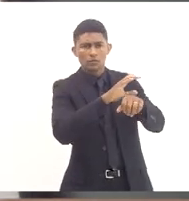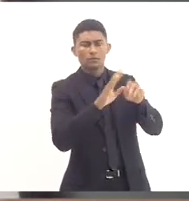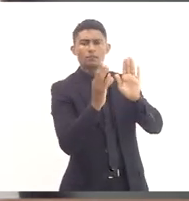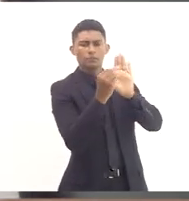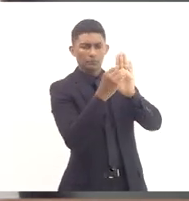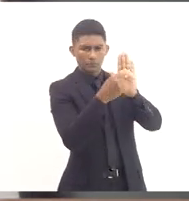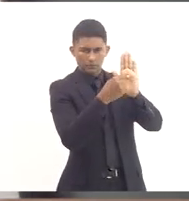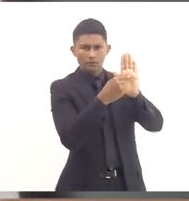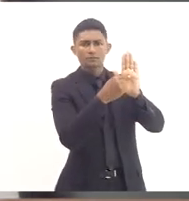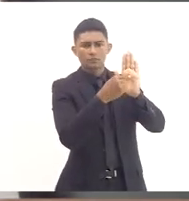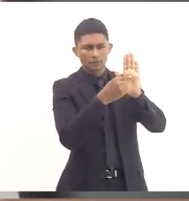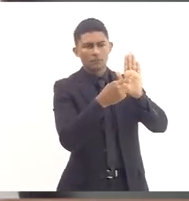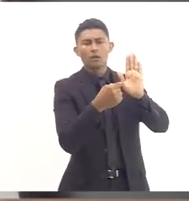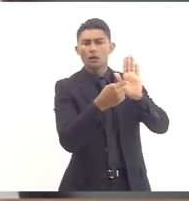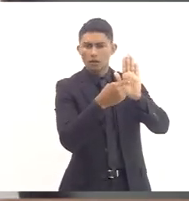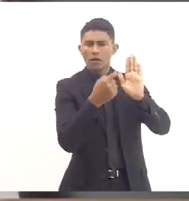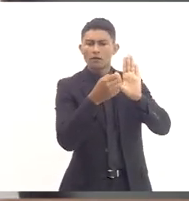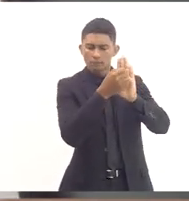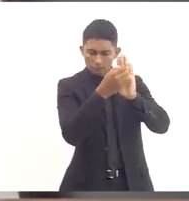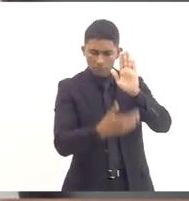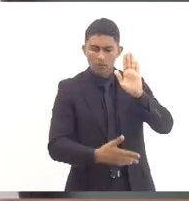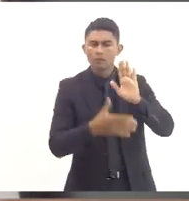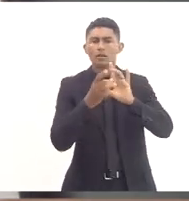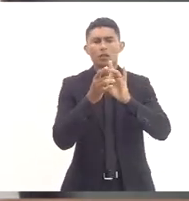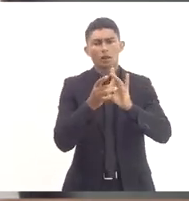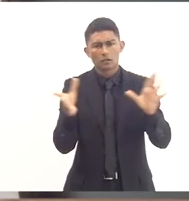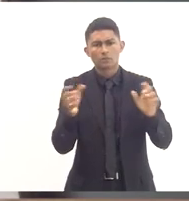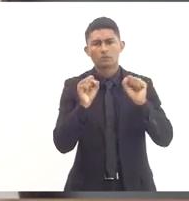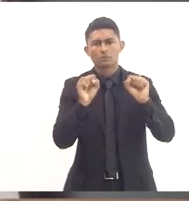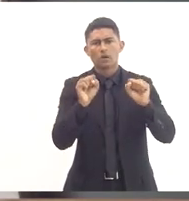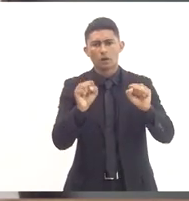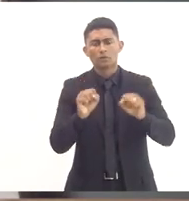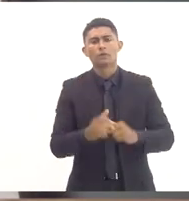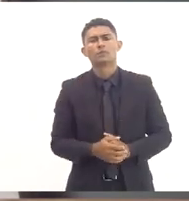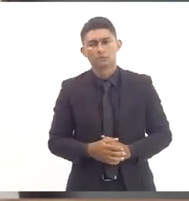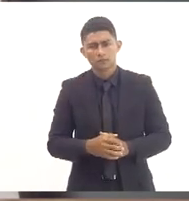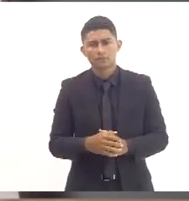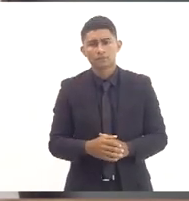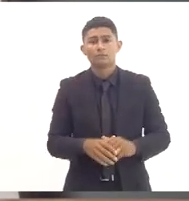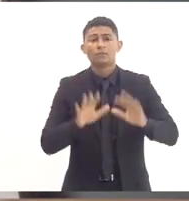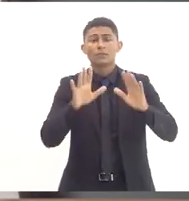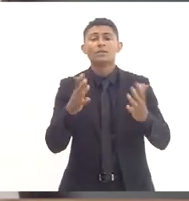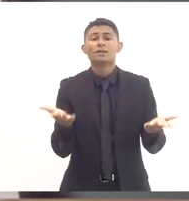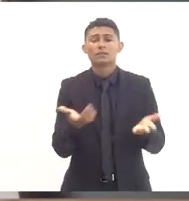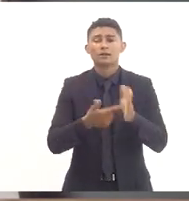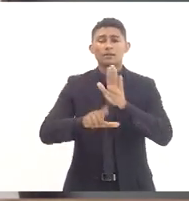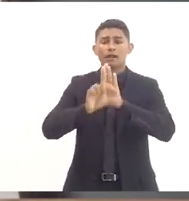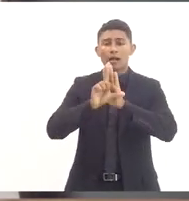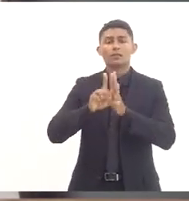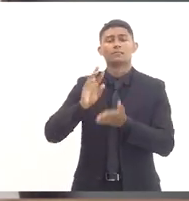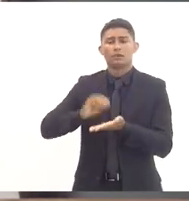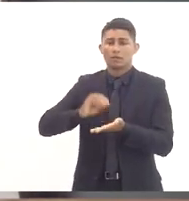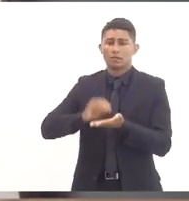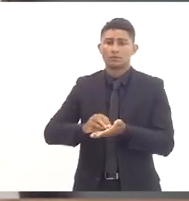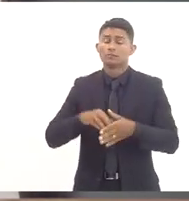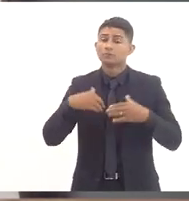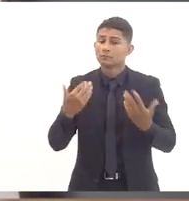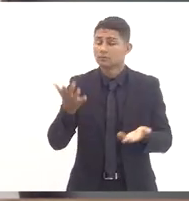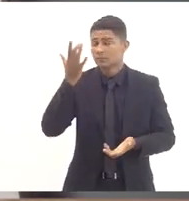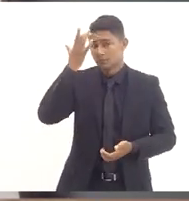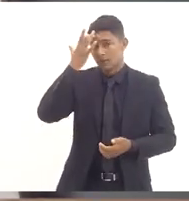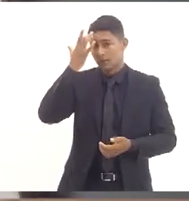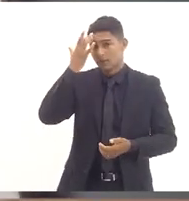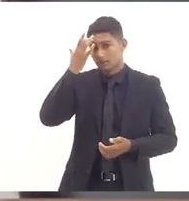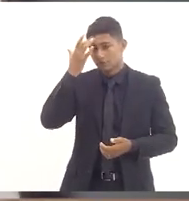existe possibilidade de aposentadoria especial nos casos em que a lei prevê só que falta a lei Então eu acho que poderia ser